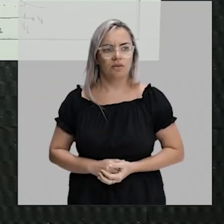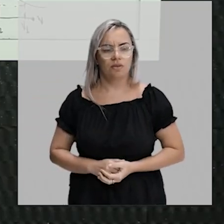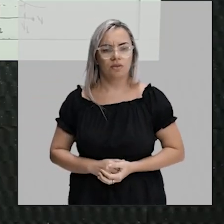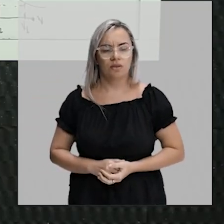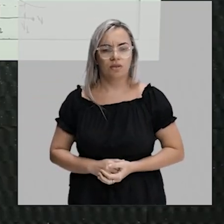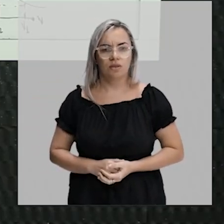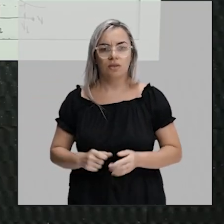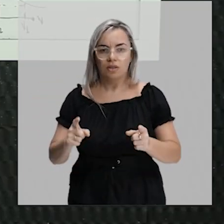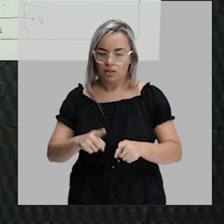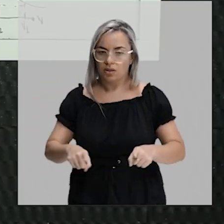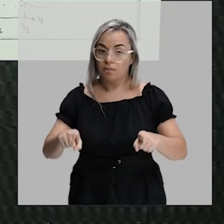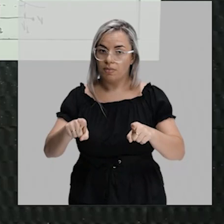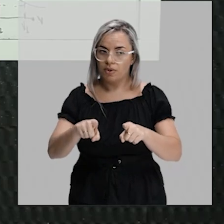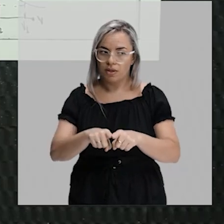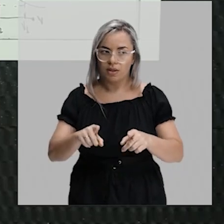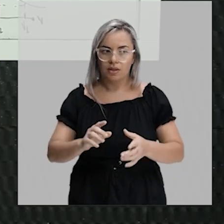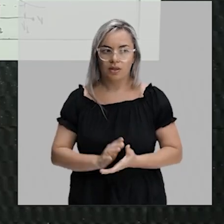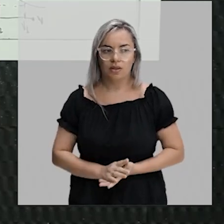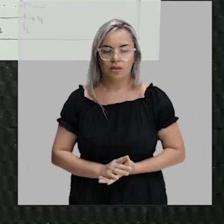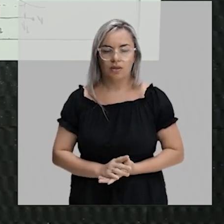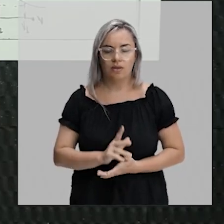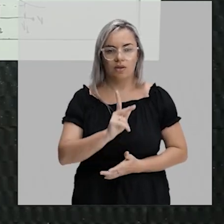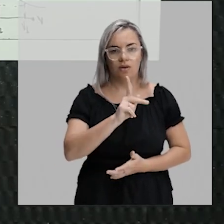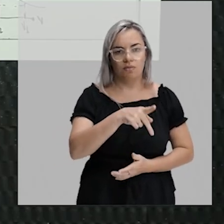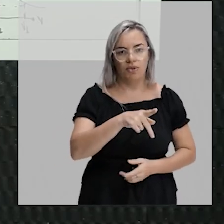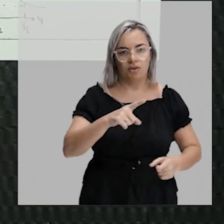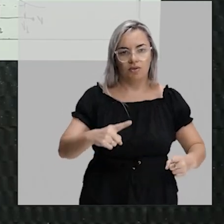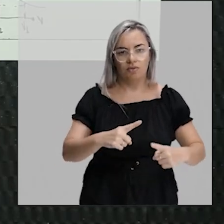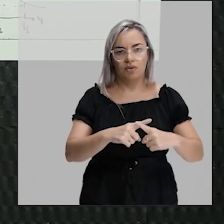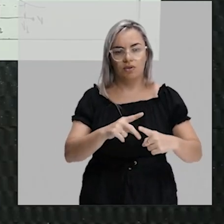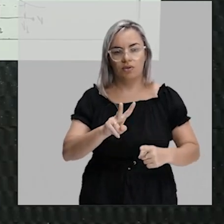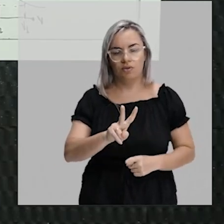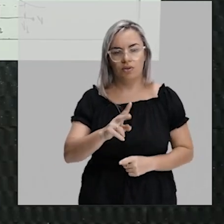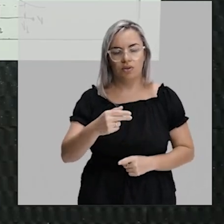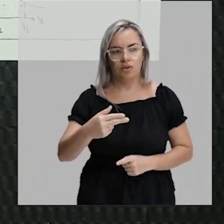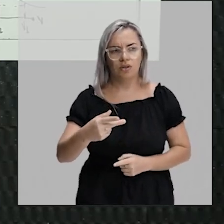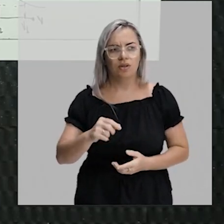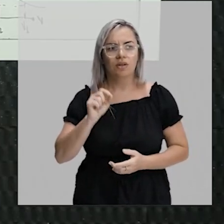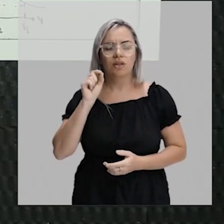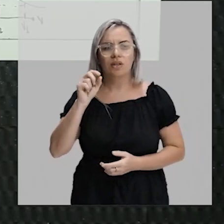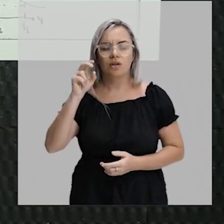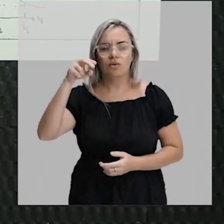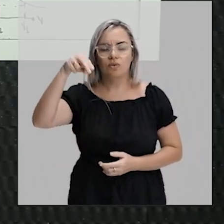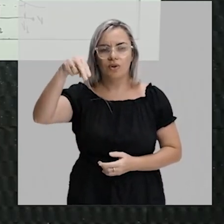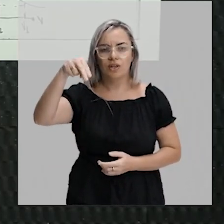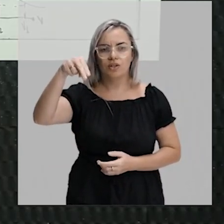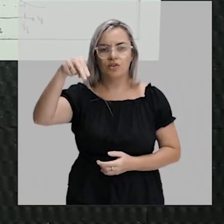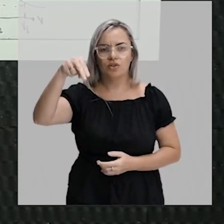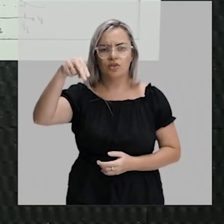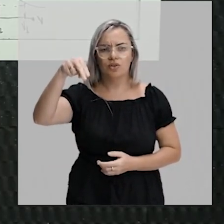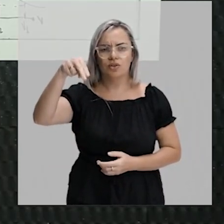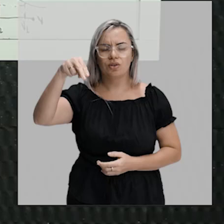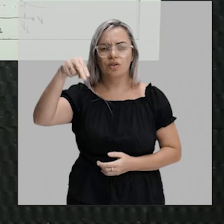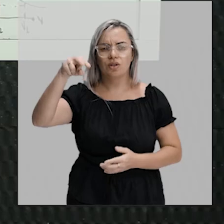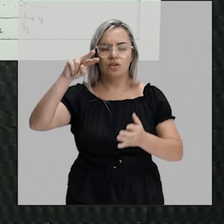Pressão vezes volume vai ser igual, ó. Quem é o N, né, o número de mols? É massa sobre massa molar. Então, pode aparecer aqui,